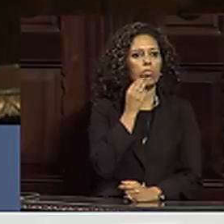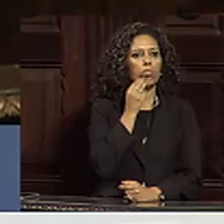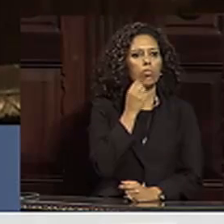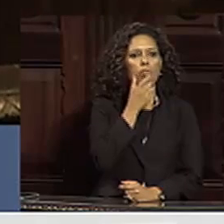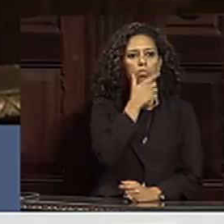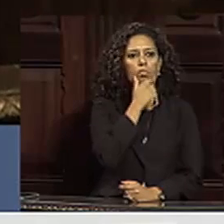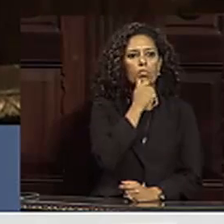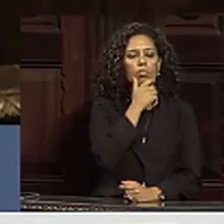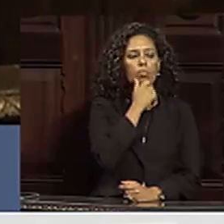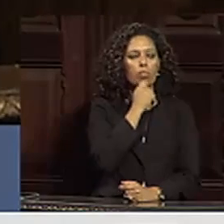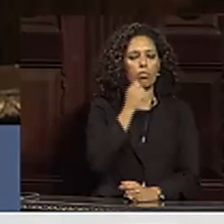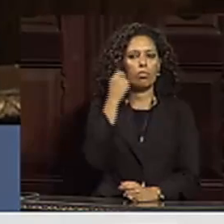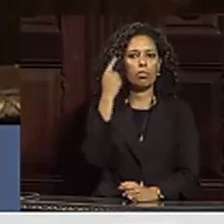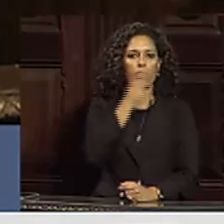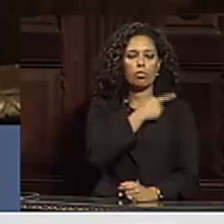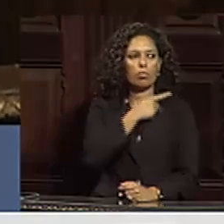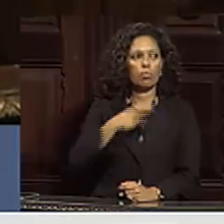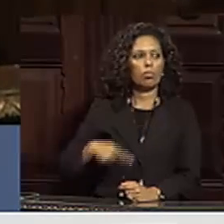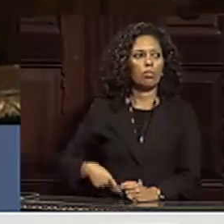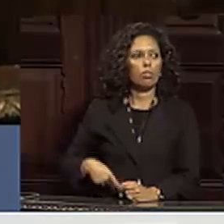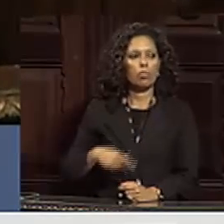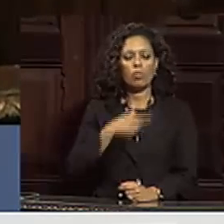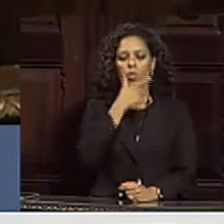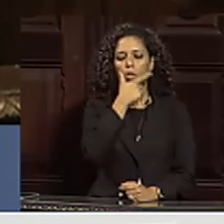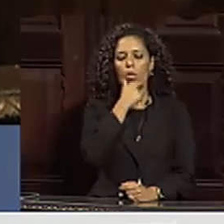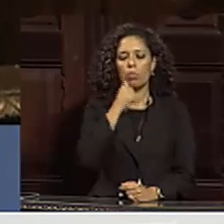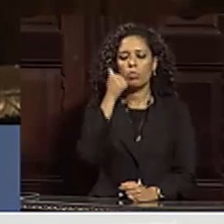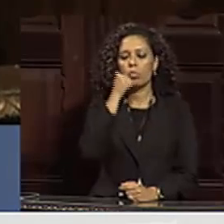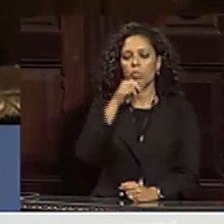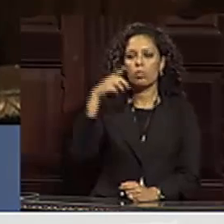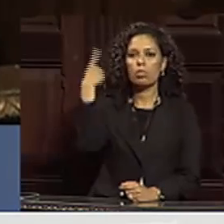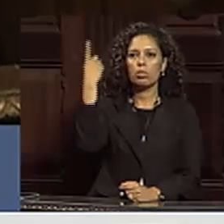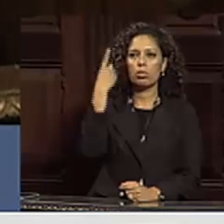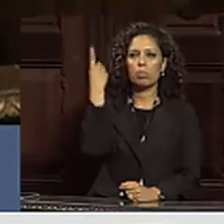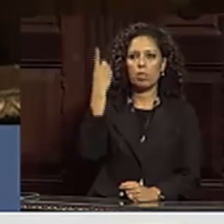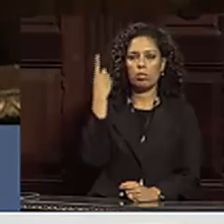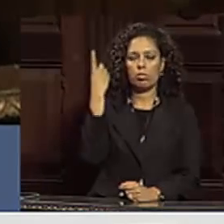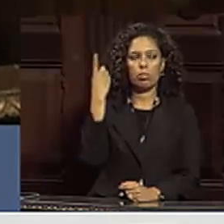Senhor presidente, senhoras e senhores deputados,